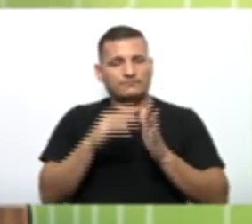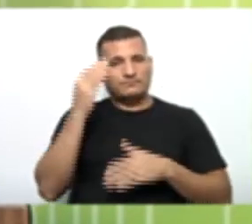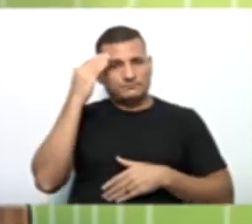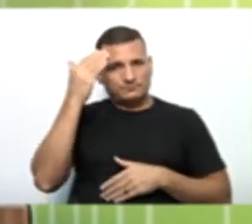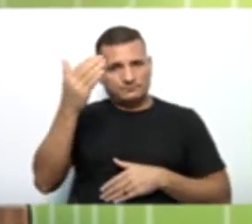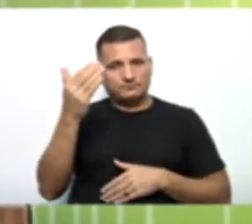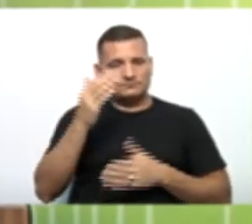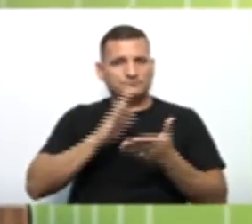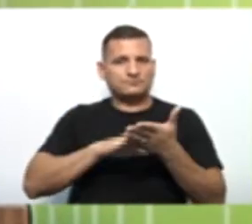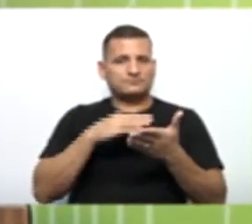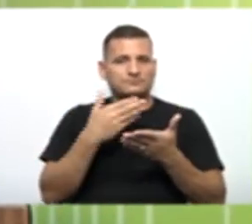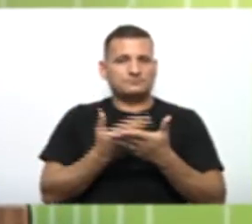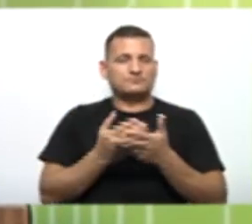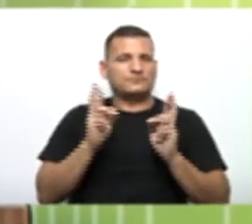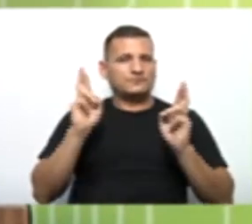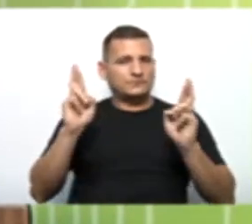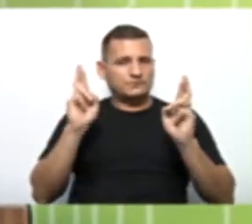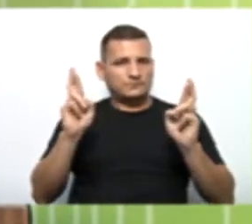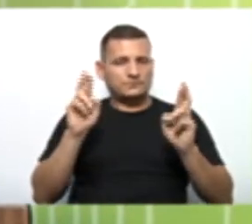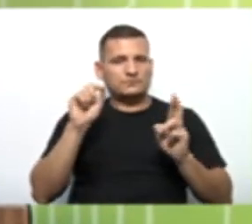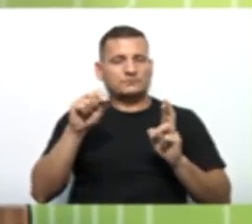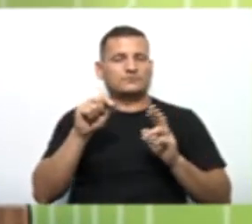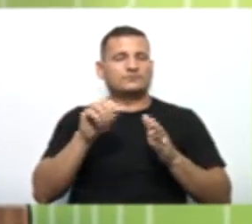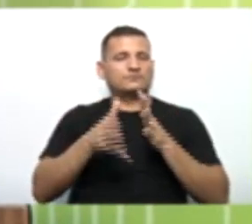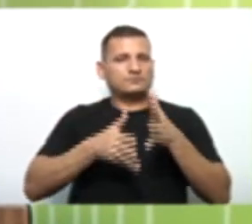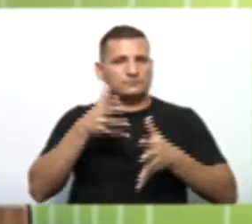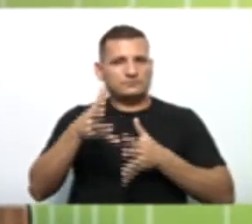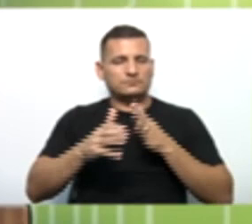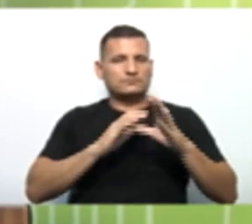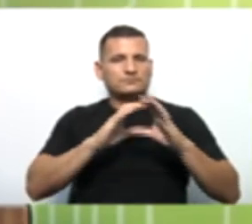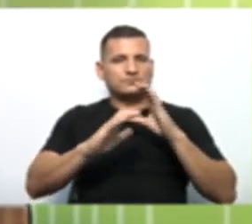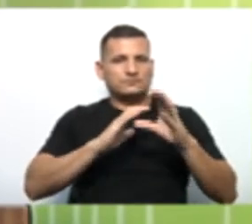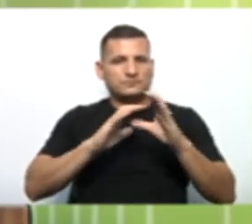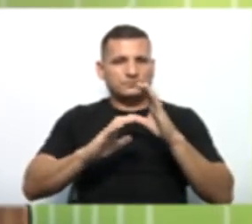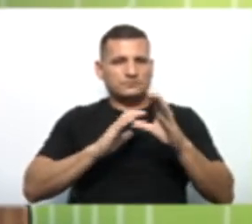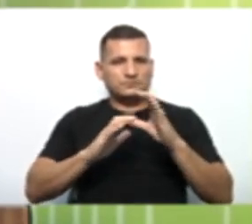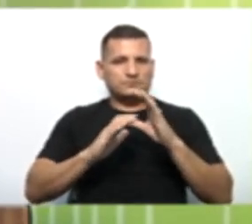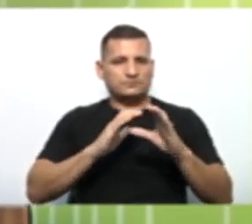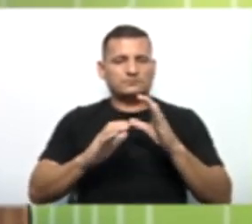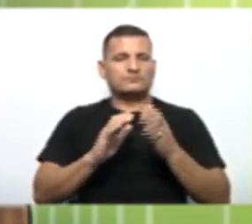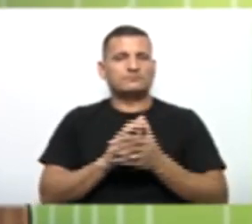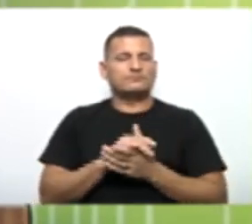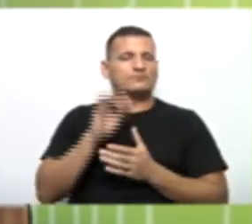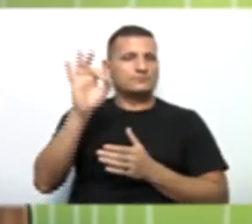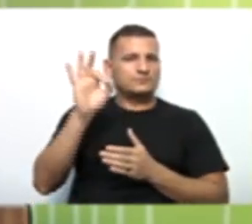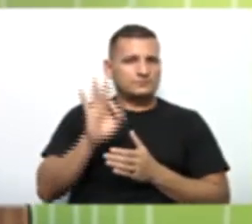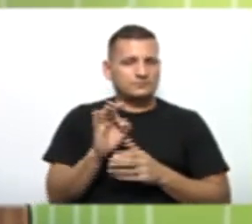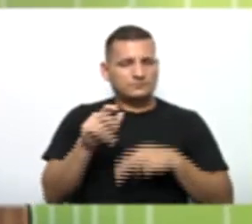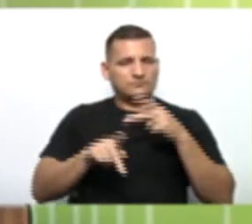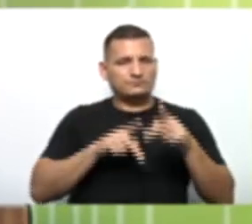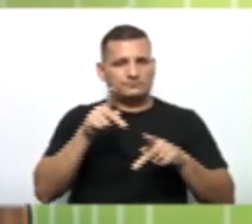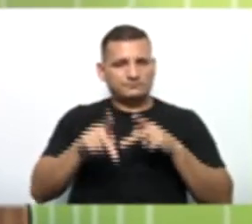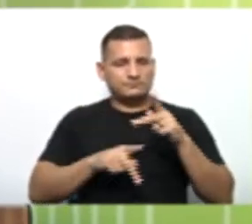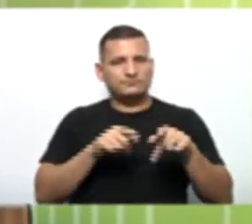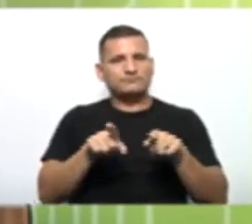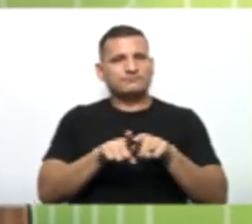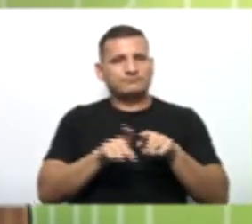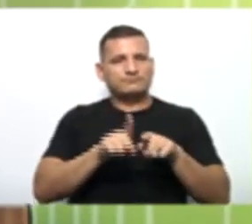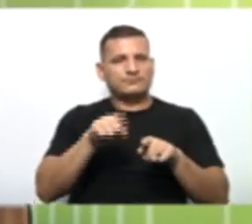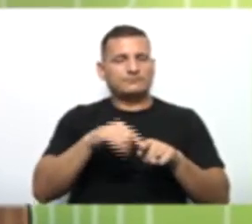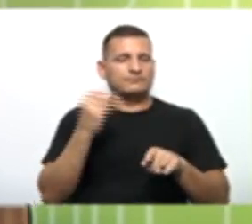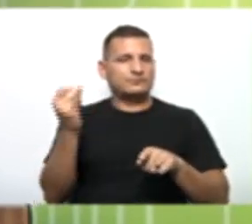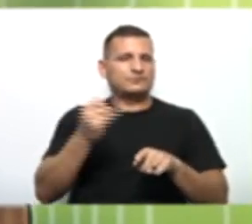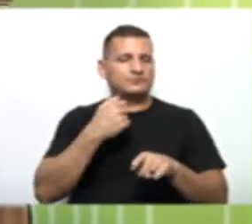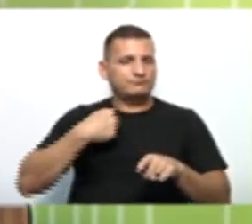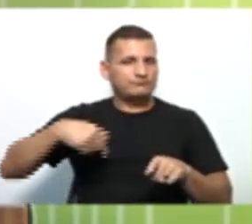agradeço ao jacó não é responsável por essa comunicação com essa parcela da população também que é tão importante